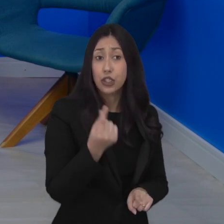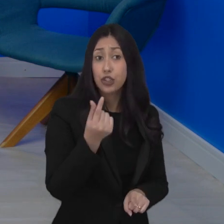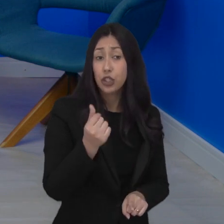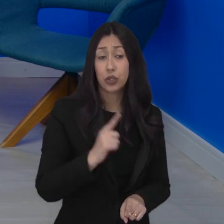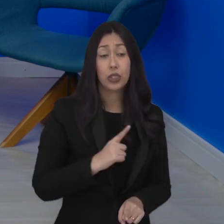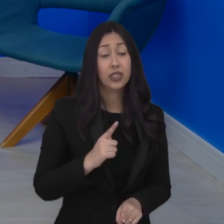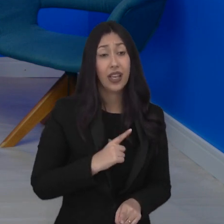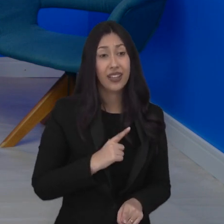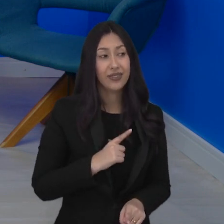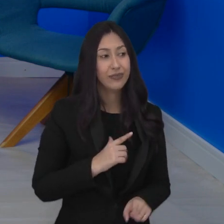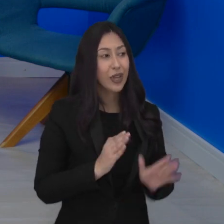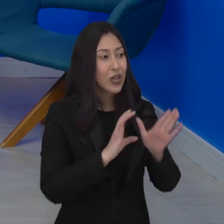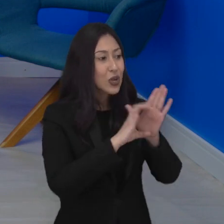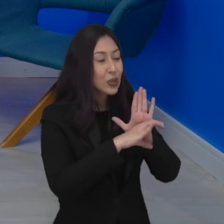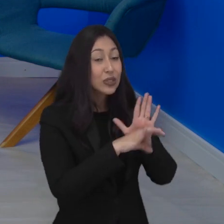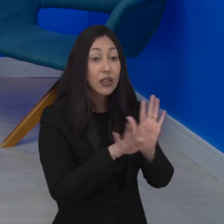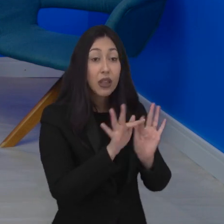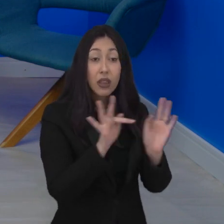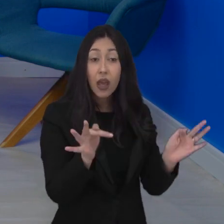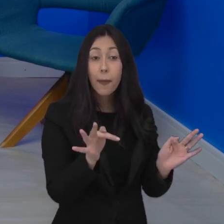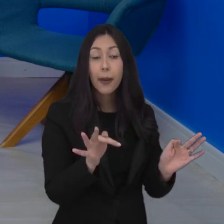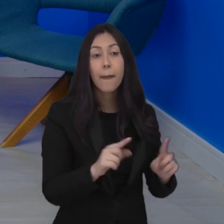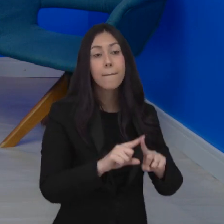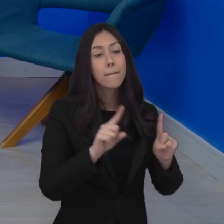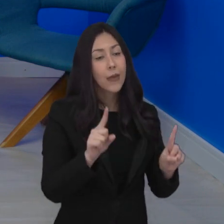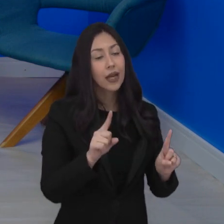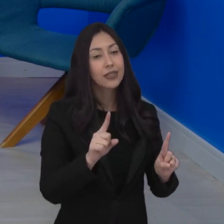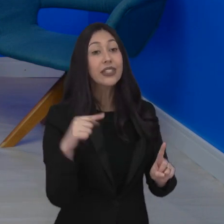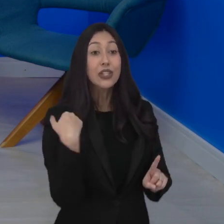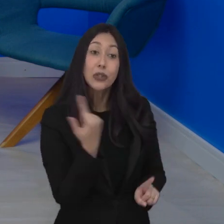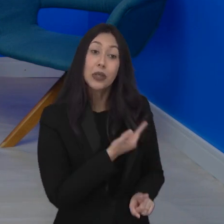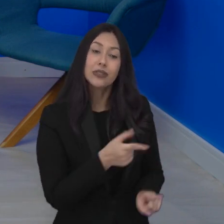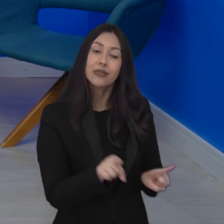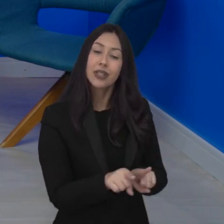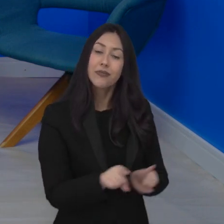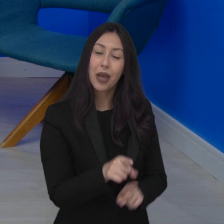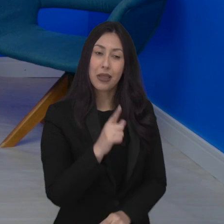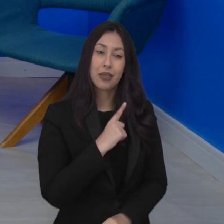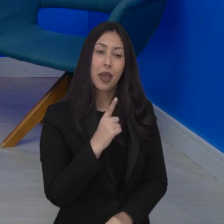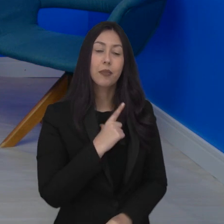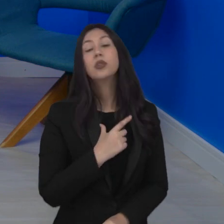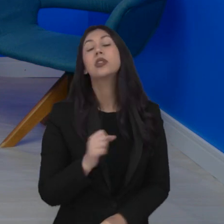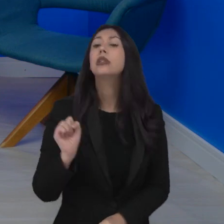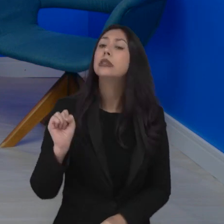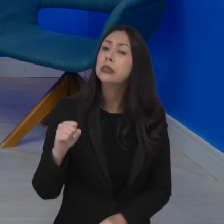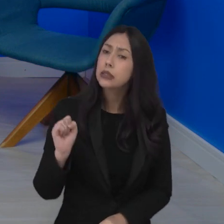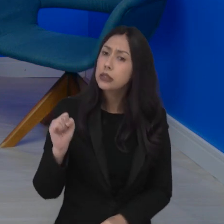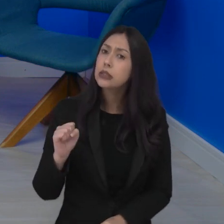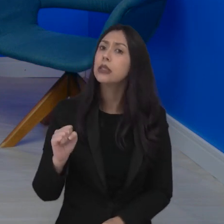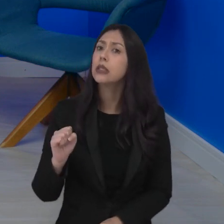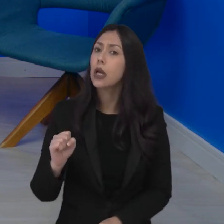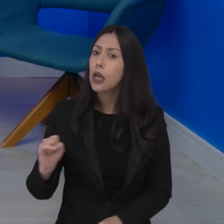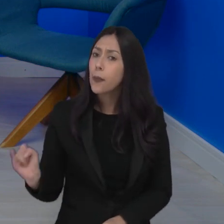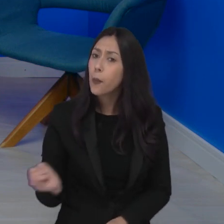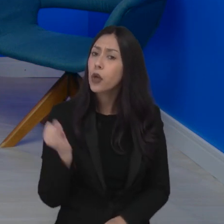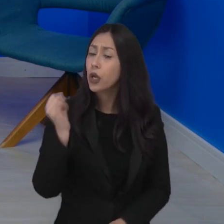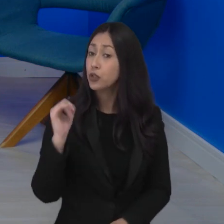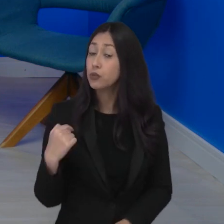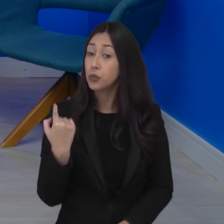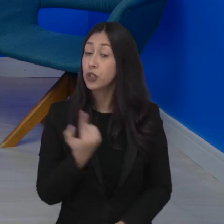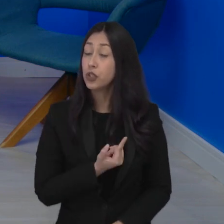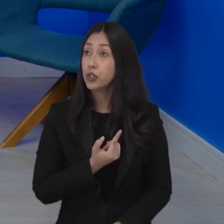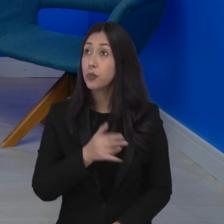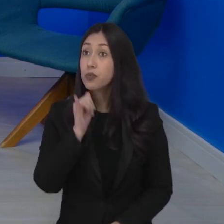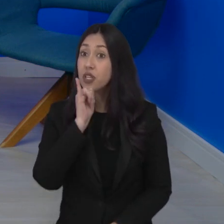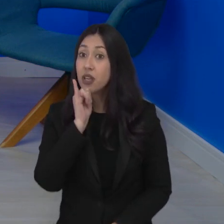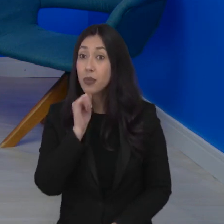superávit primário, são conceitos pequenos ali, mas que estão presentes na vida de todo mundo, né? Exatamente, são conceitos que fazem total sentido para a